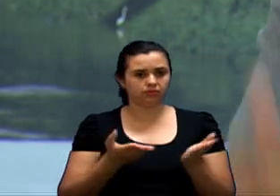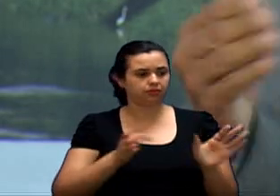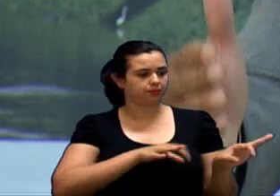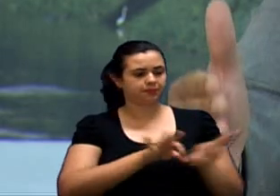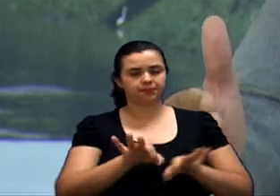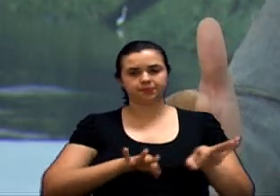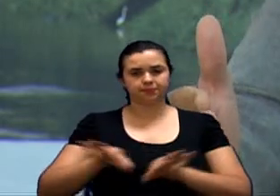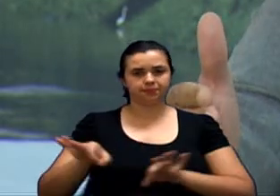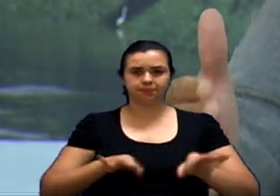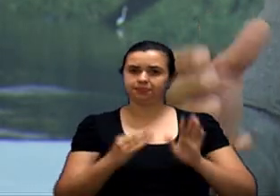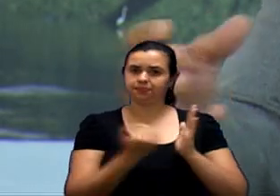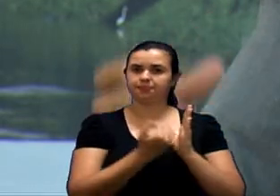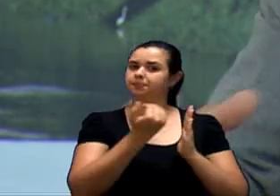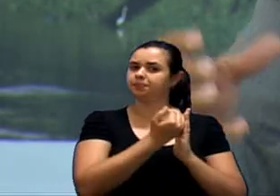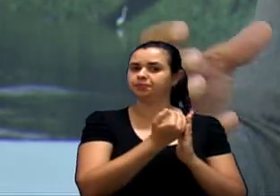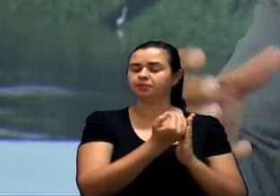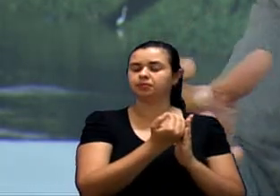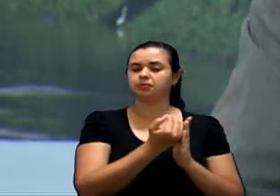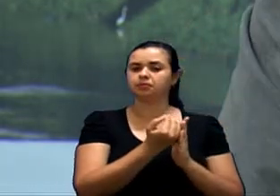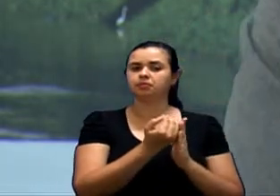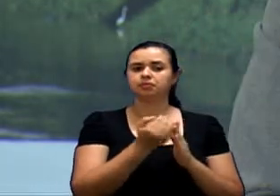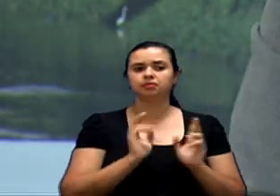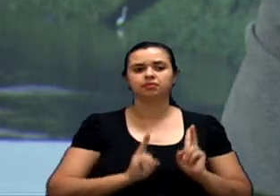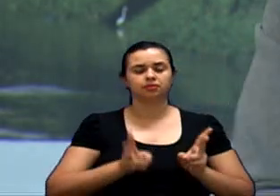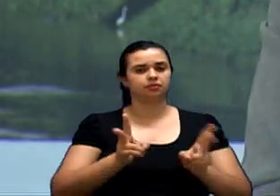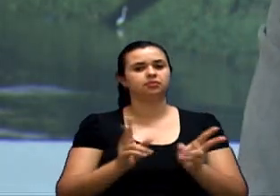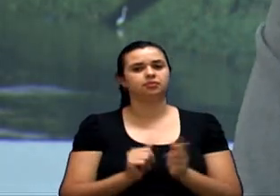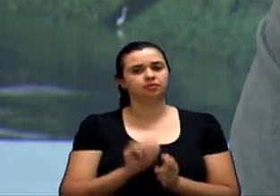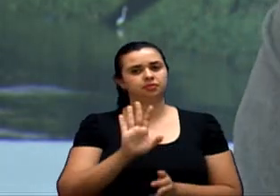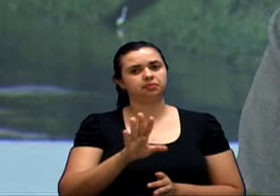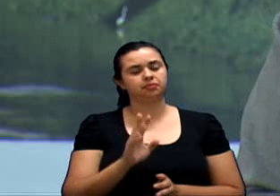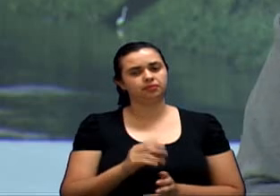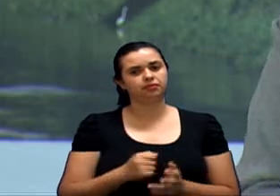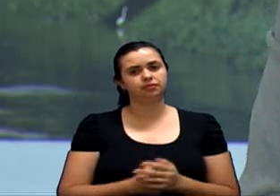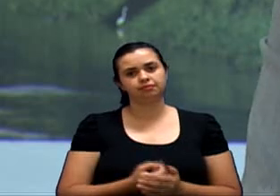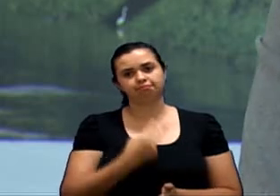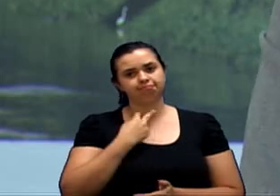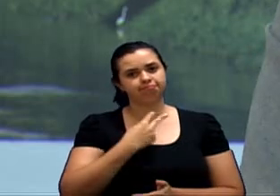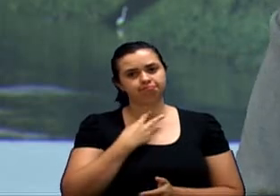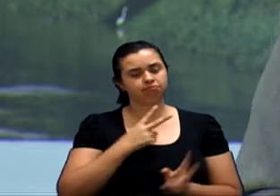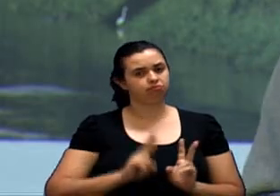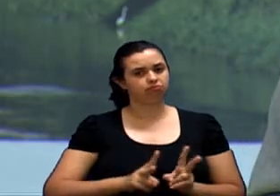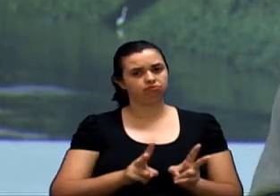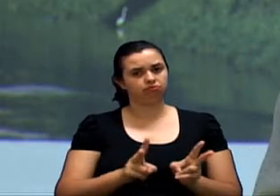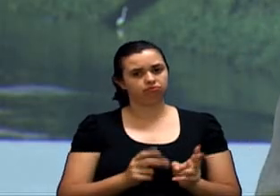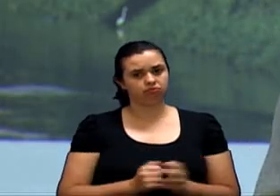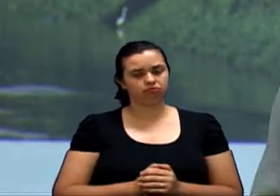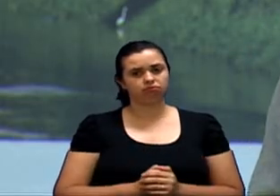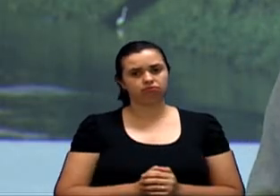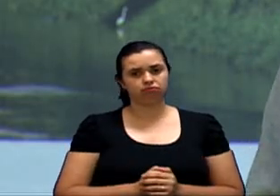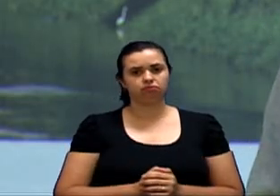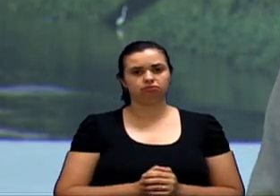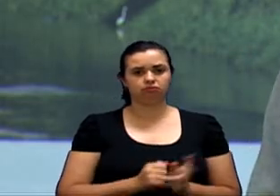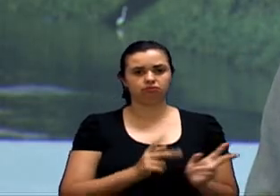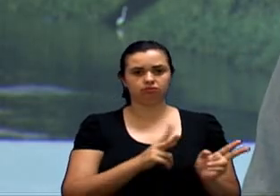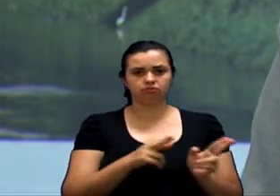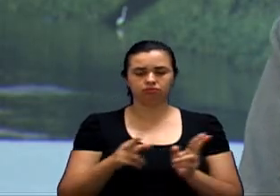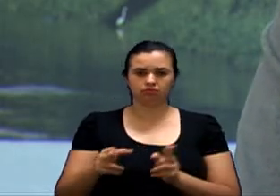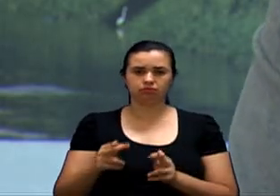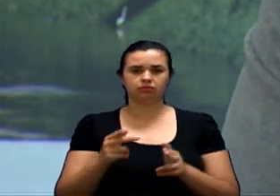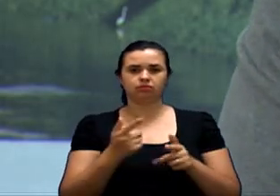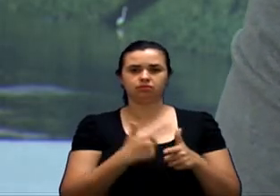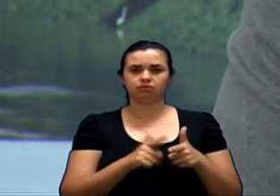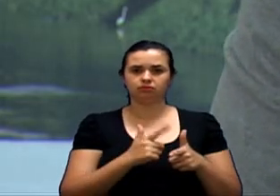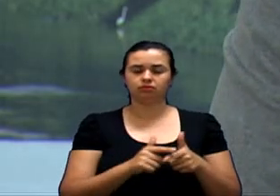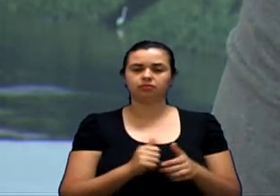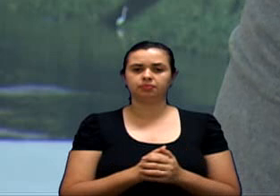um aditivo para que as coisas continuem, mas não pode ser assim nesse cobertor curto. Quero parabenizar mais uma vez